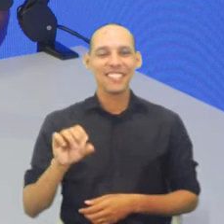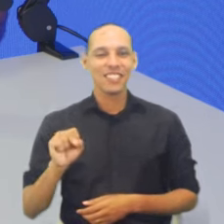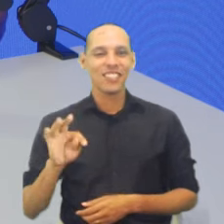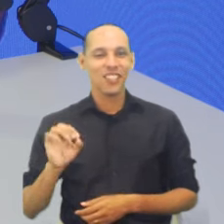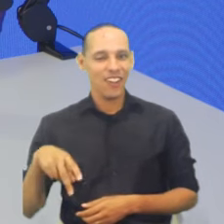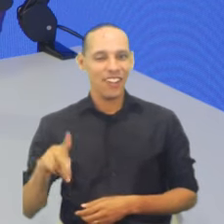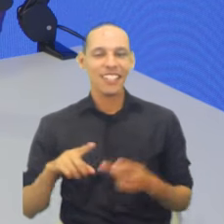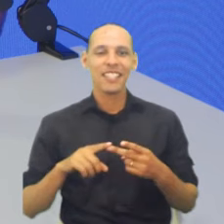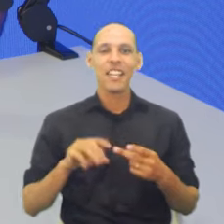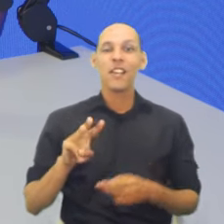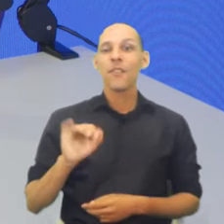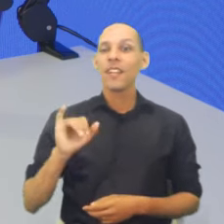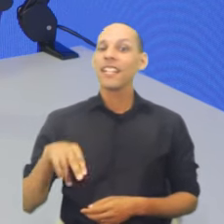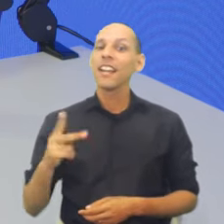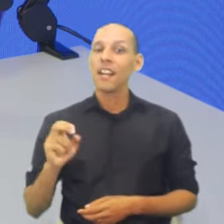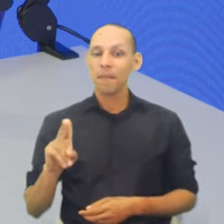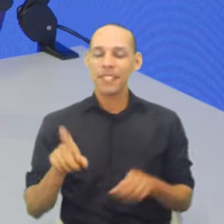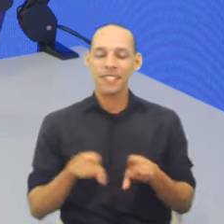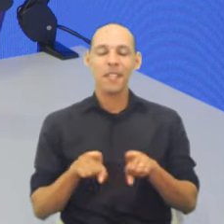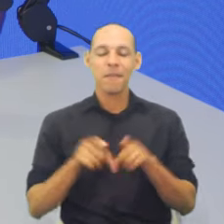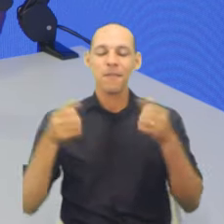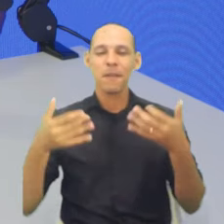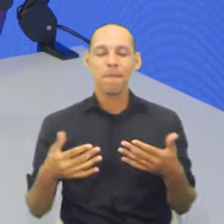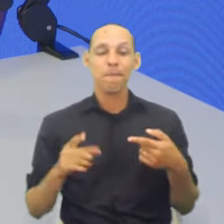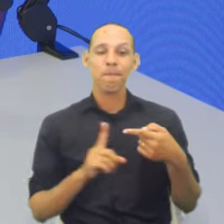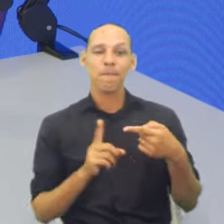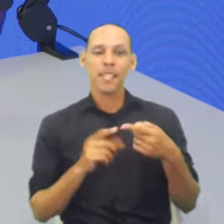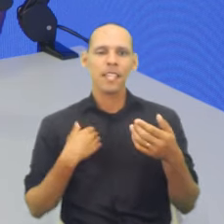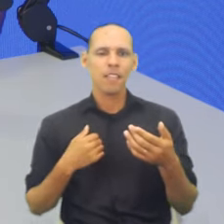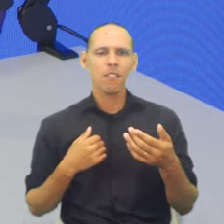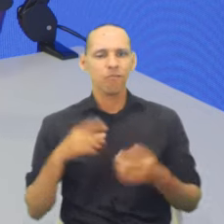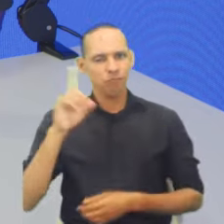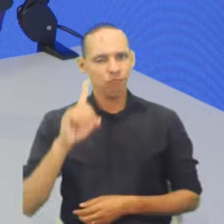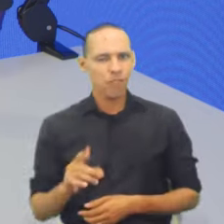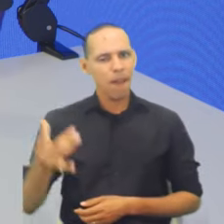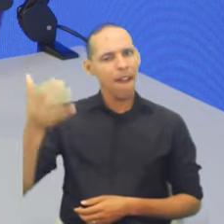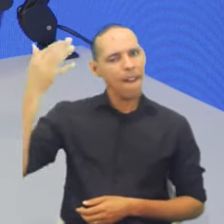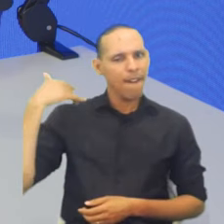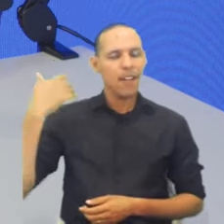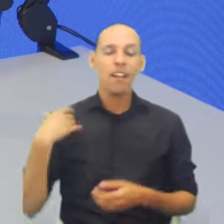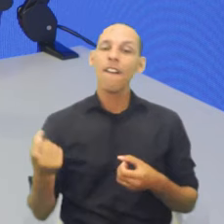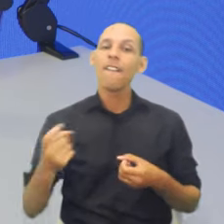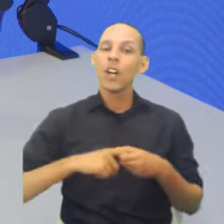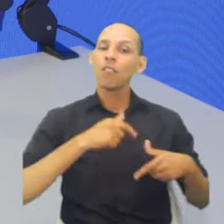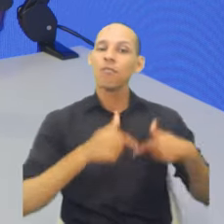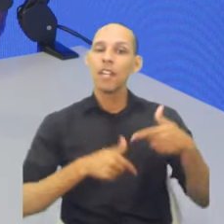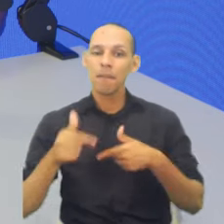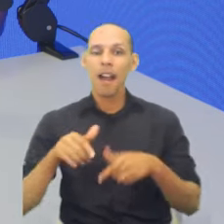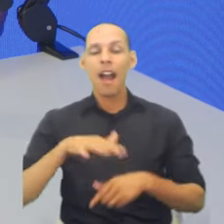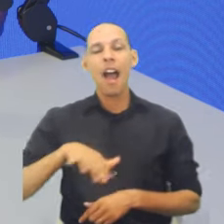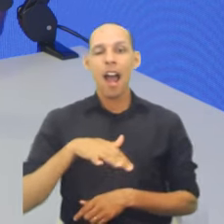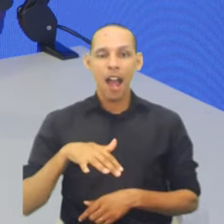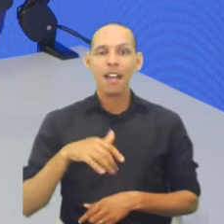tudo começou e quando eu eu adquiri a deficiência eu voltei a trabalhar na área que eu tinha me formado Eu Sou professora de